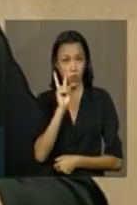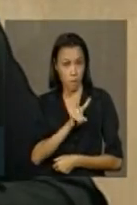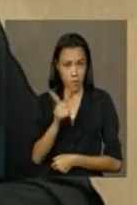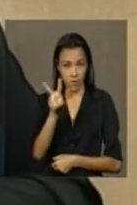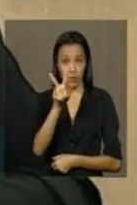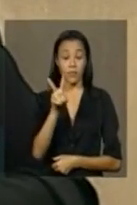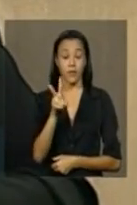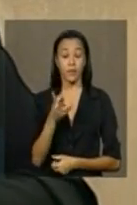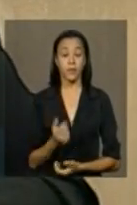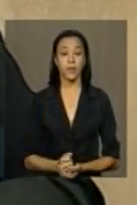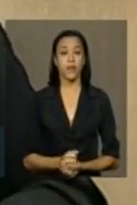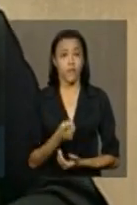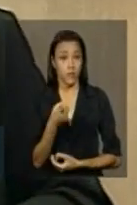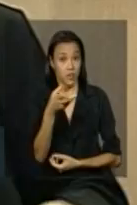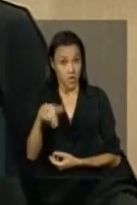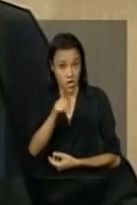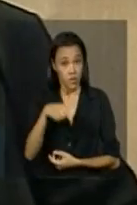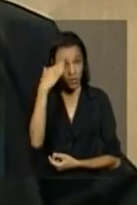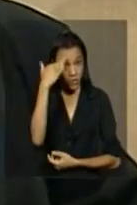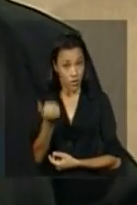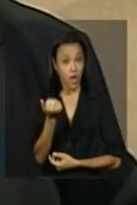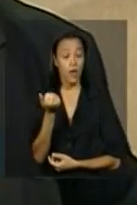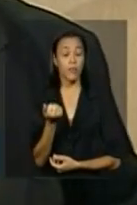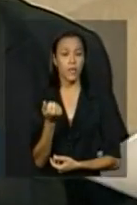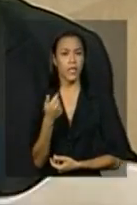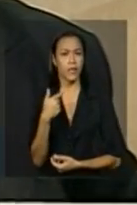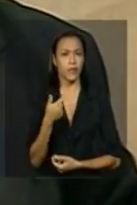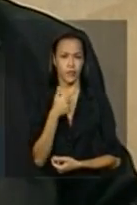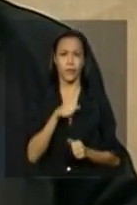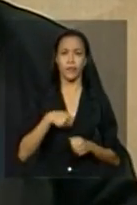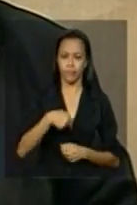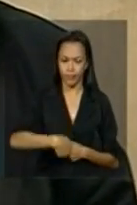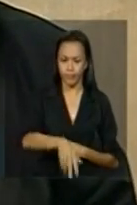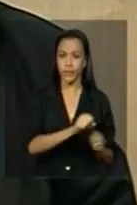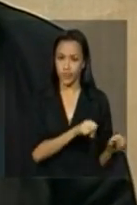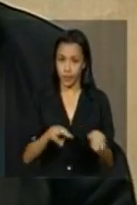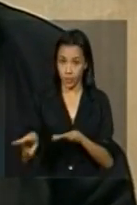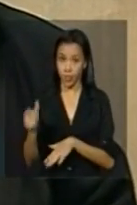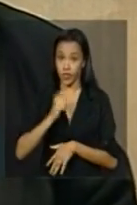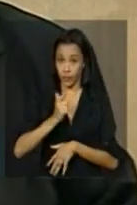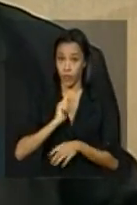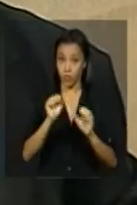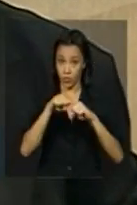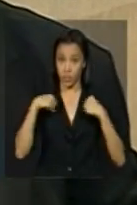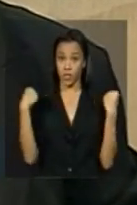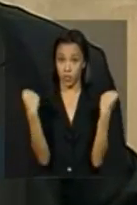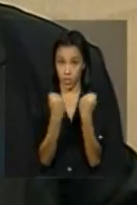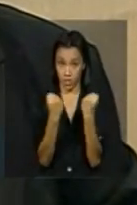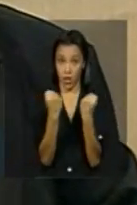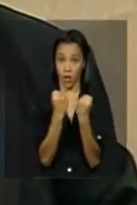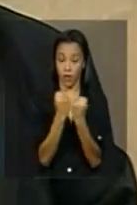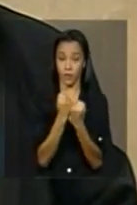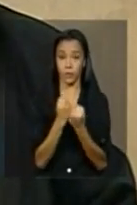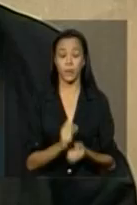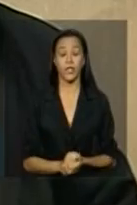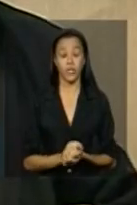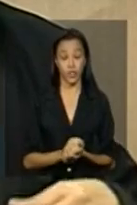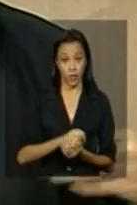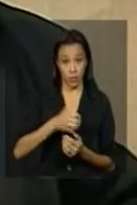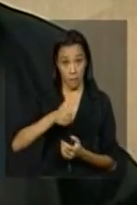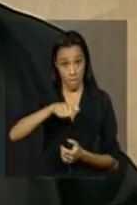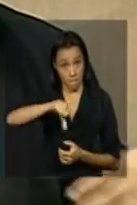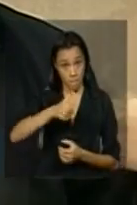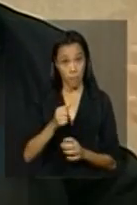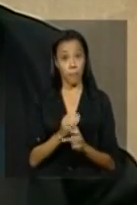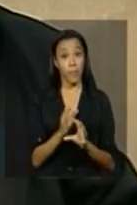prodes tá vocês sabem que essa semana nós tivemos o seminário de anual científico de balanço do prodes